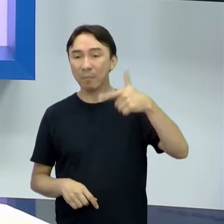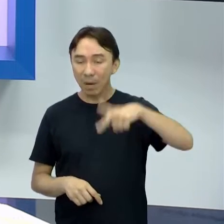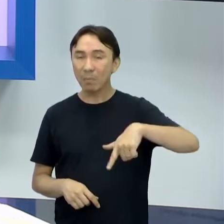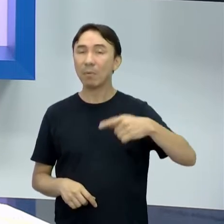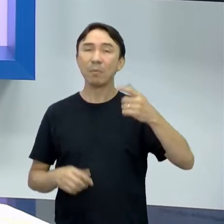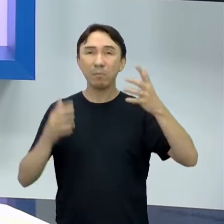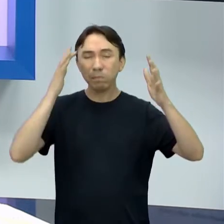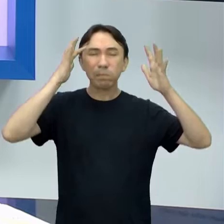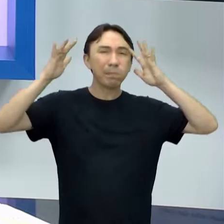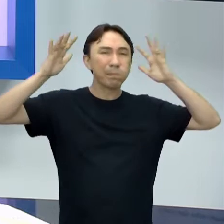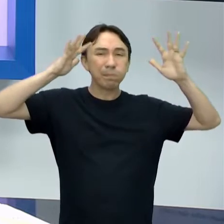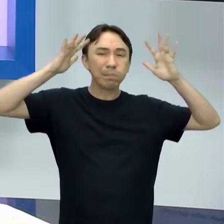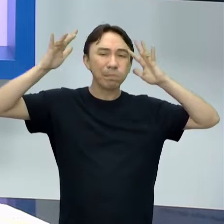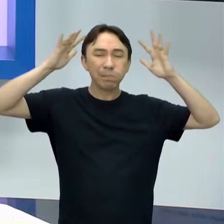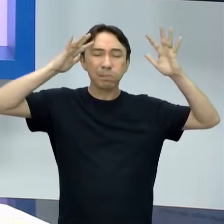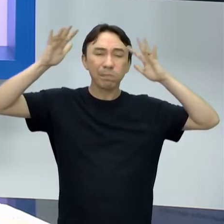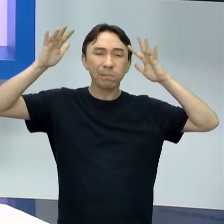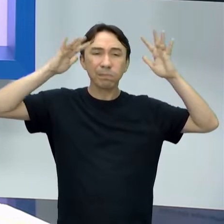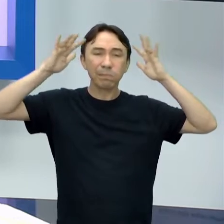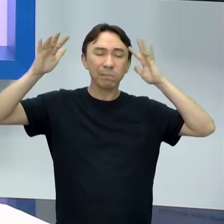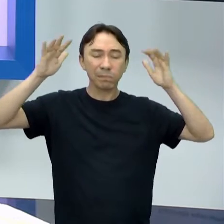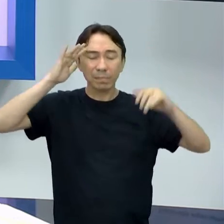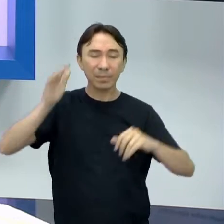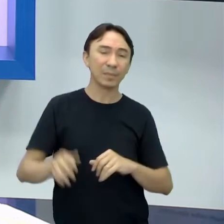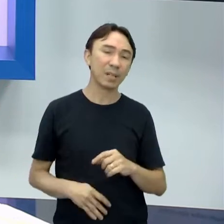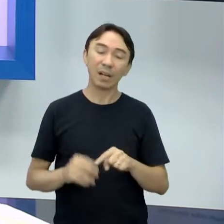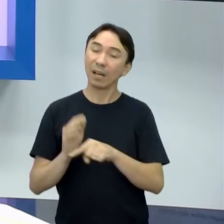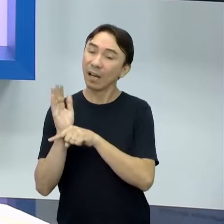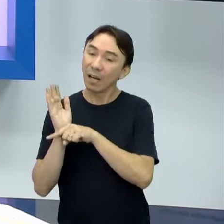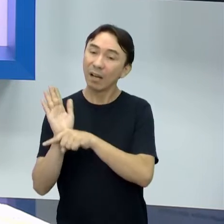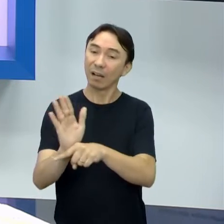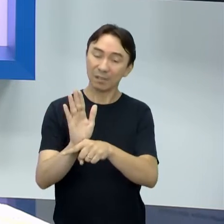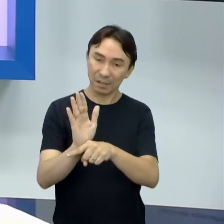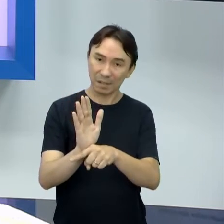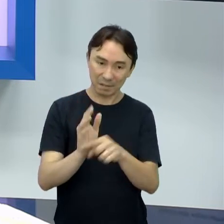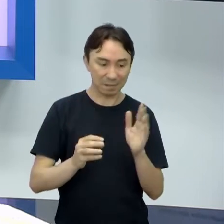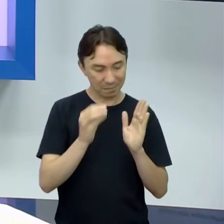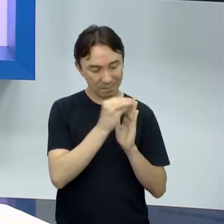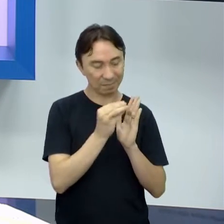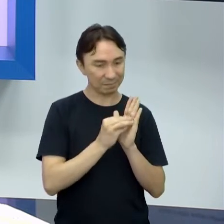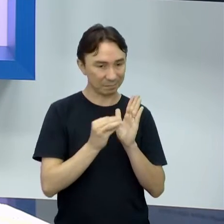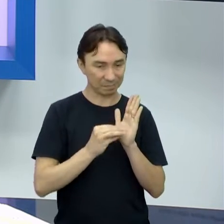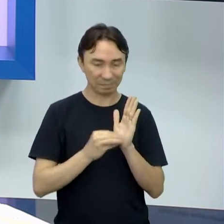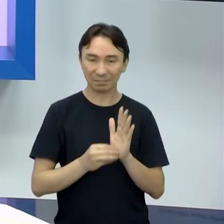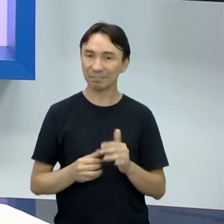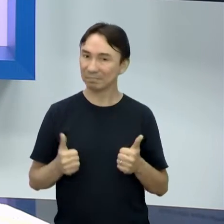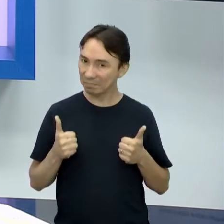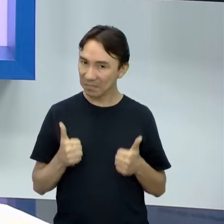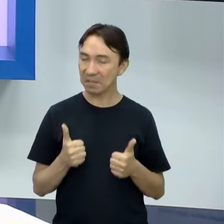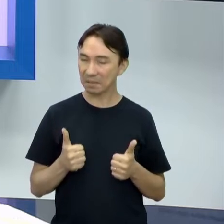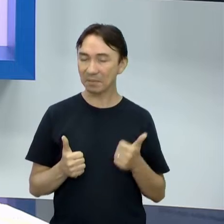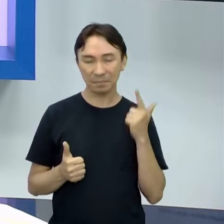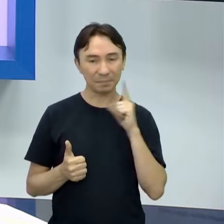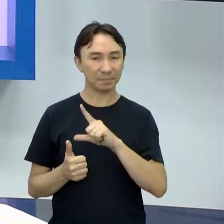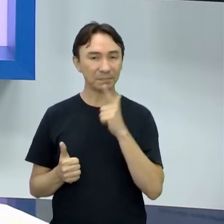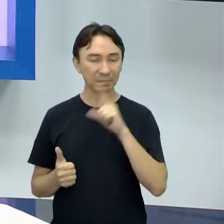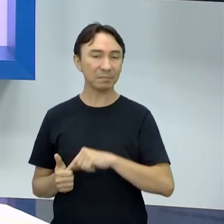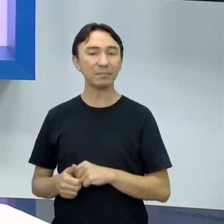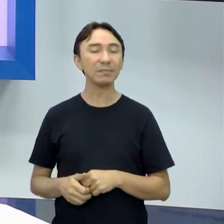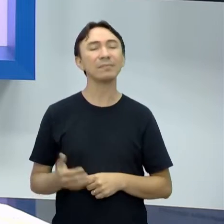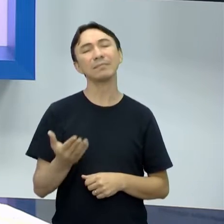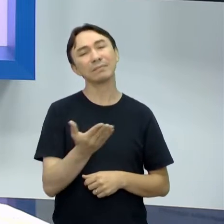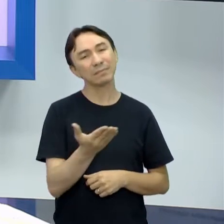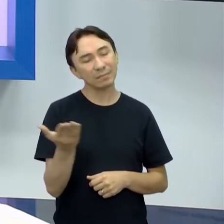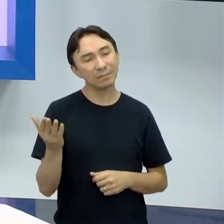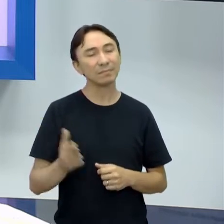norteadoras para a gente ter essa formatação de registro bem bacana. E vocês vão começar a perceber que cada vez